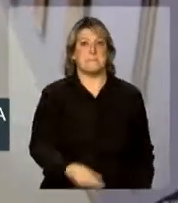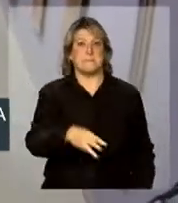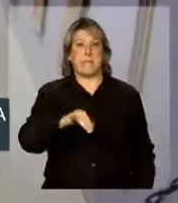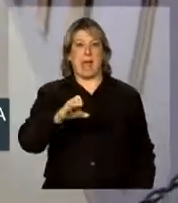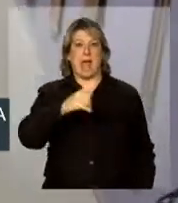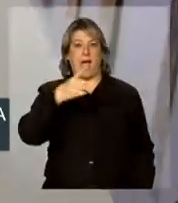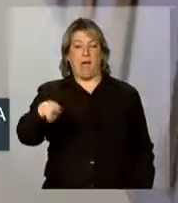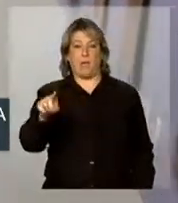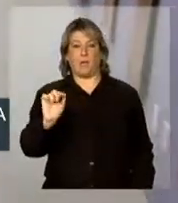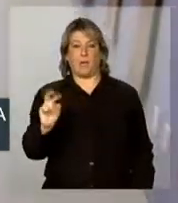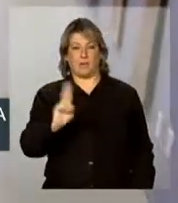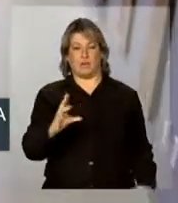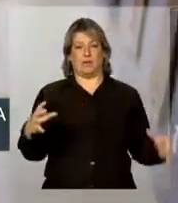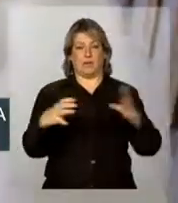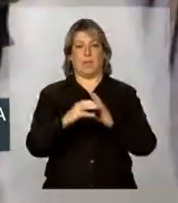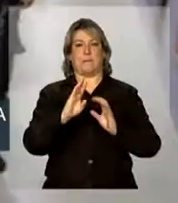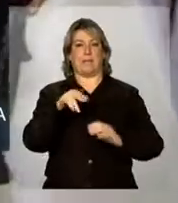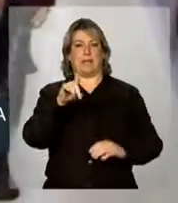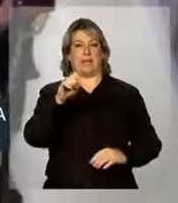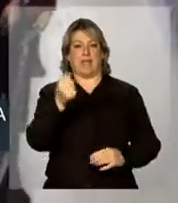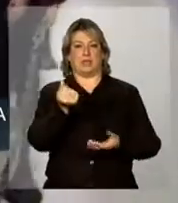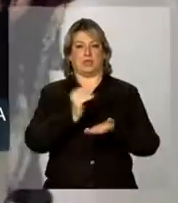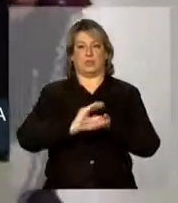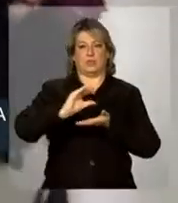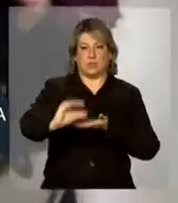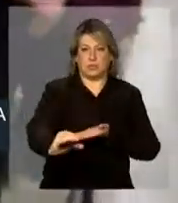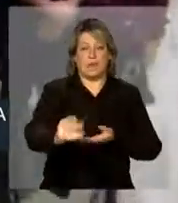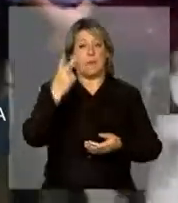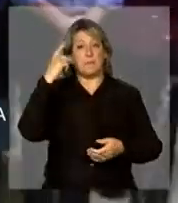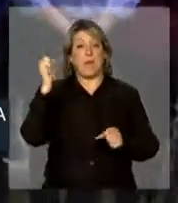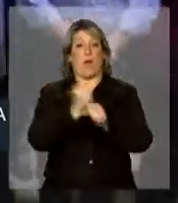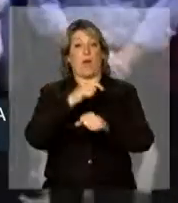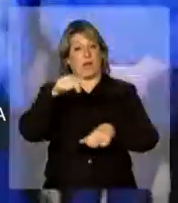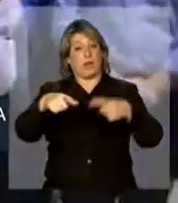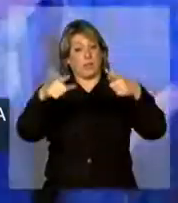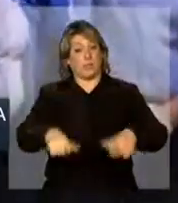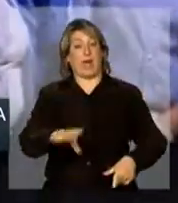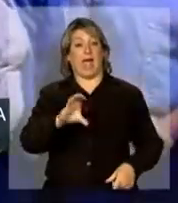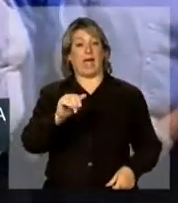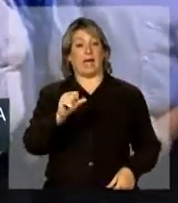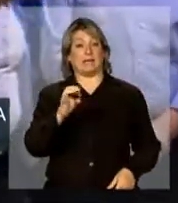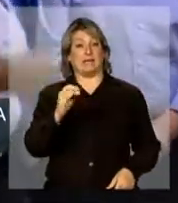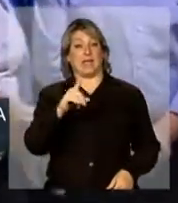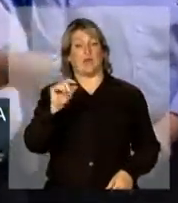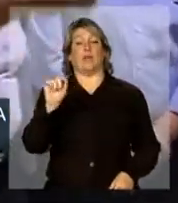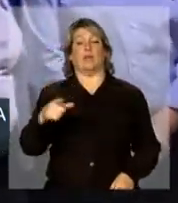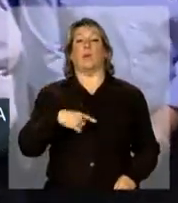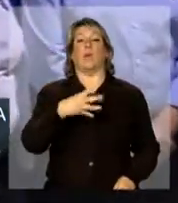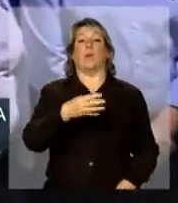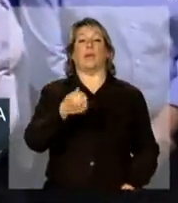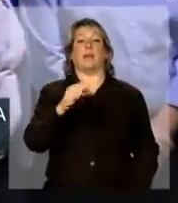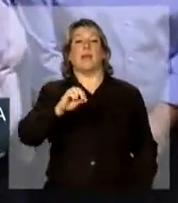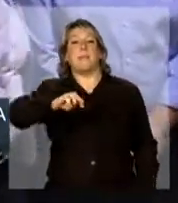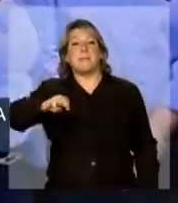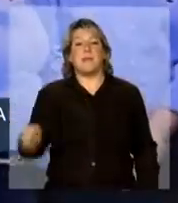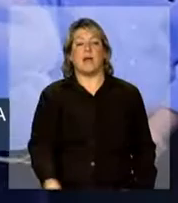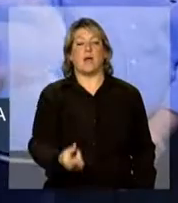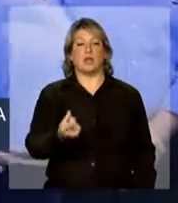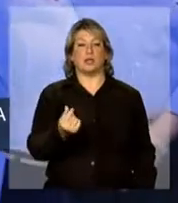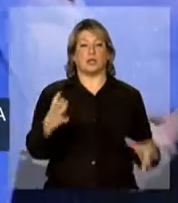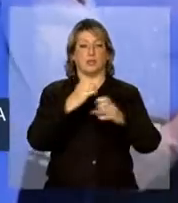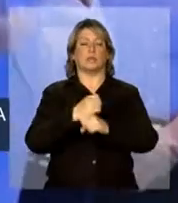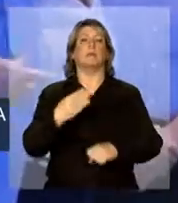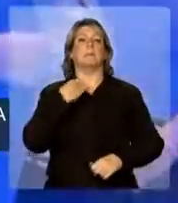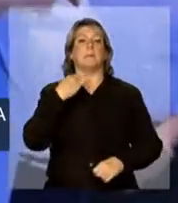com recursos do BNDS para Arena Castelão E 410 milhões com recursos